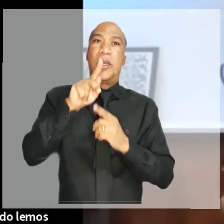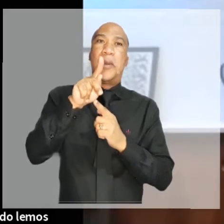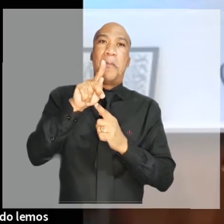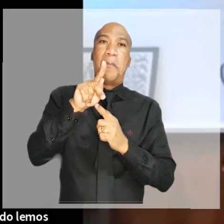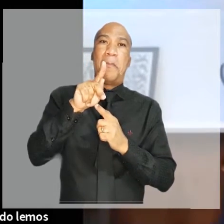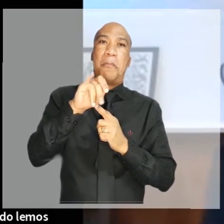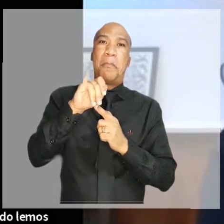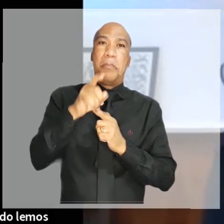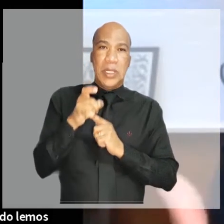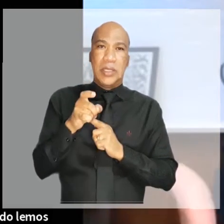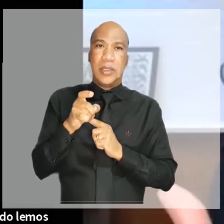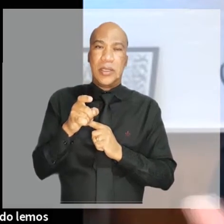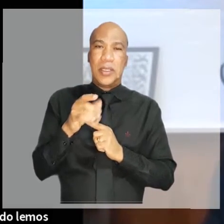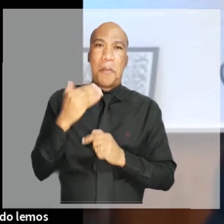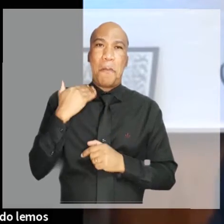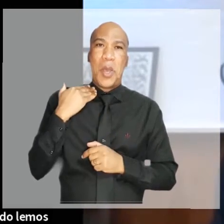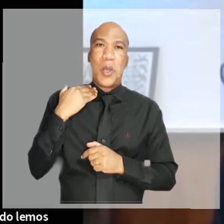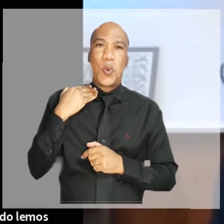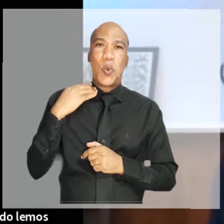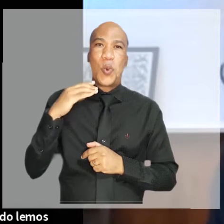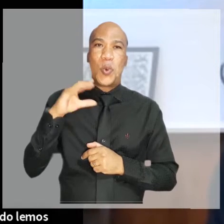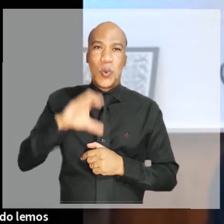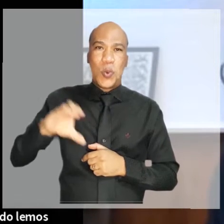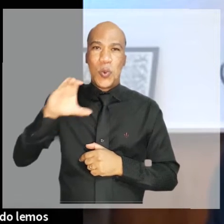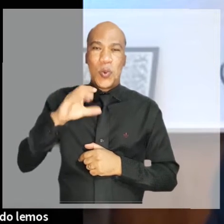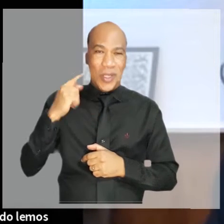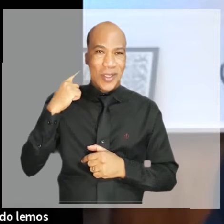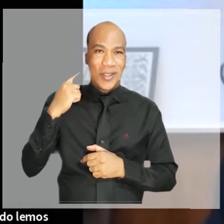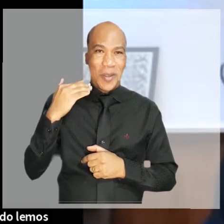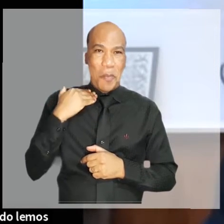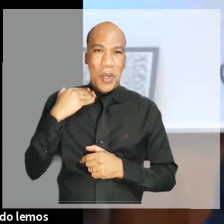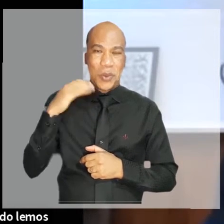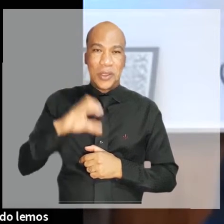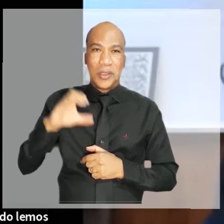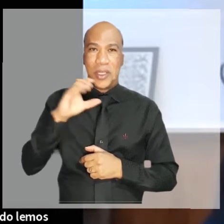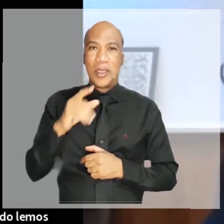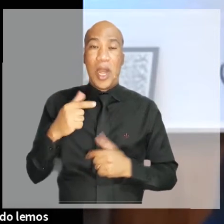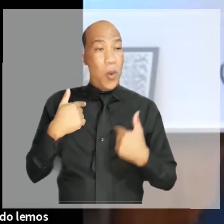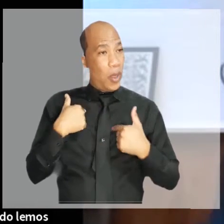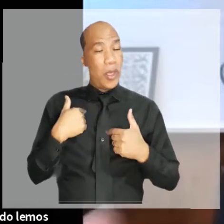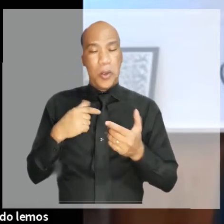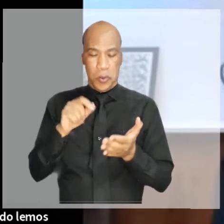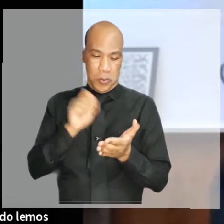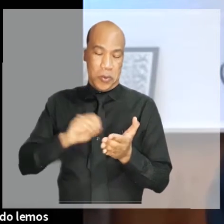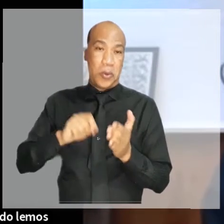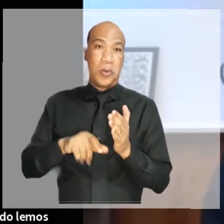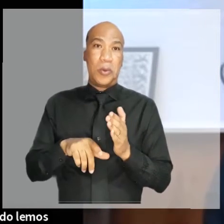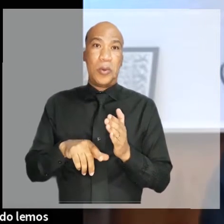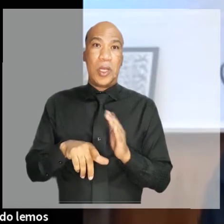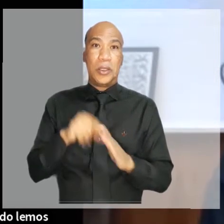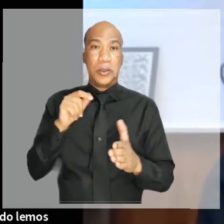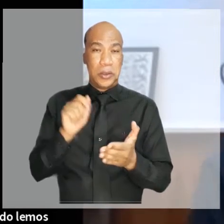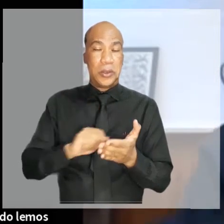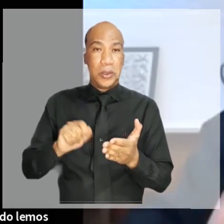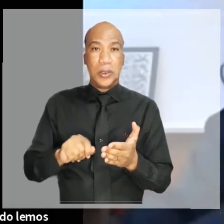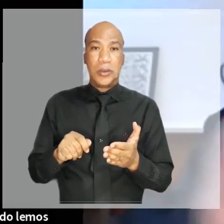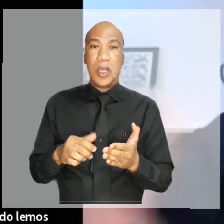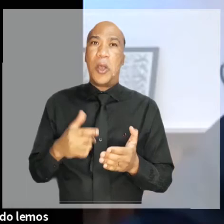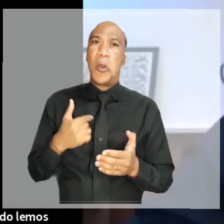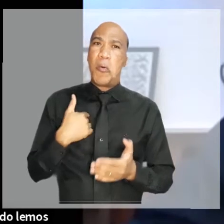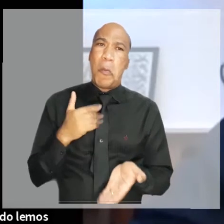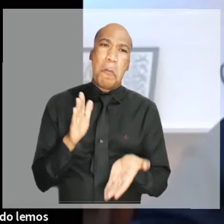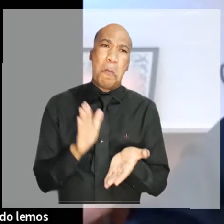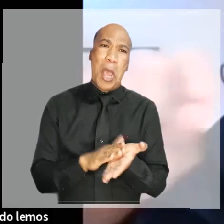esse é o tipo de tecnologia que eu vejo que o setor público desenvolve e que é muito positiva, porque cria